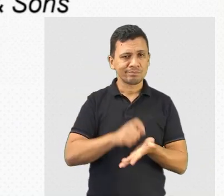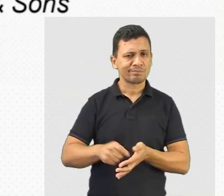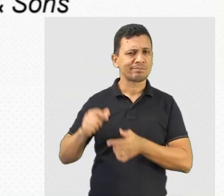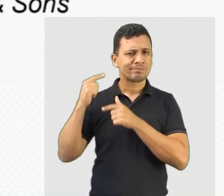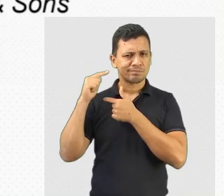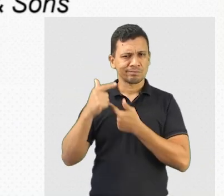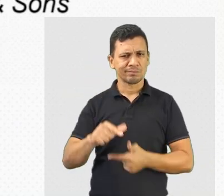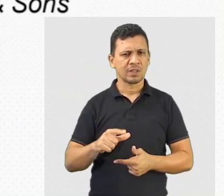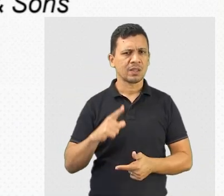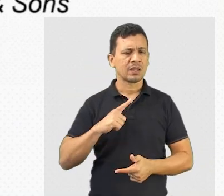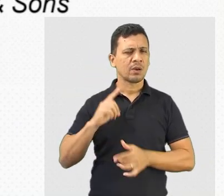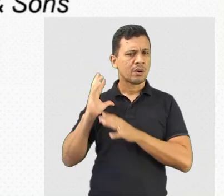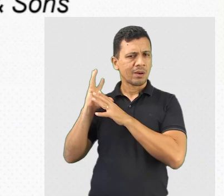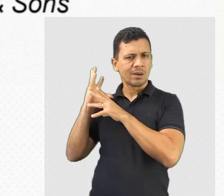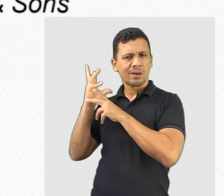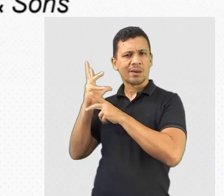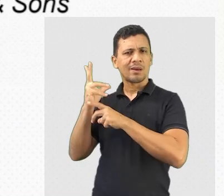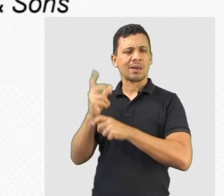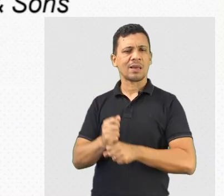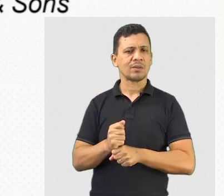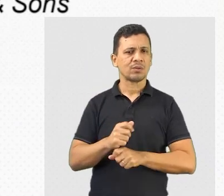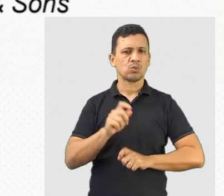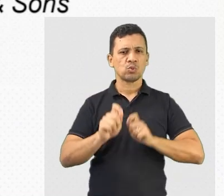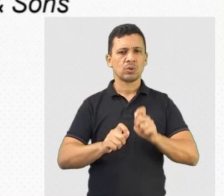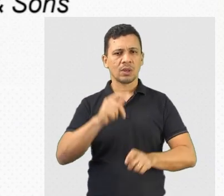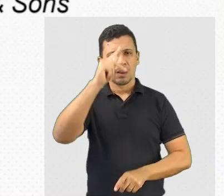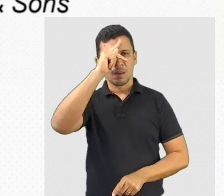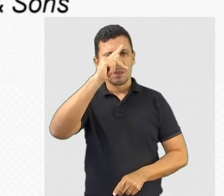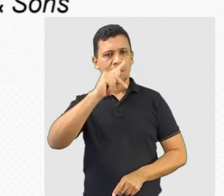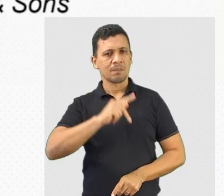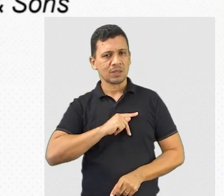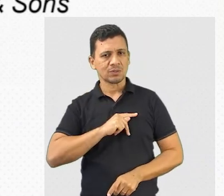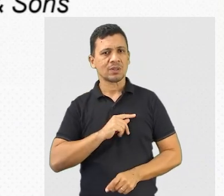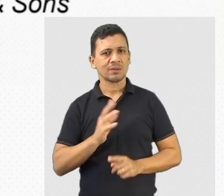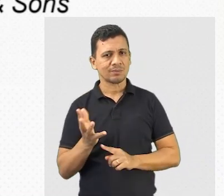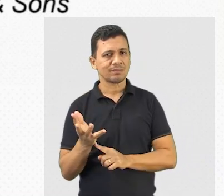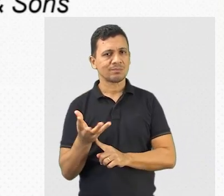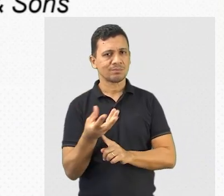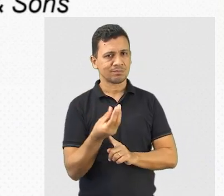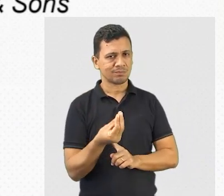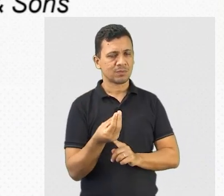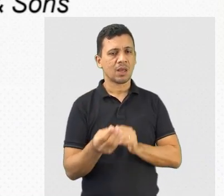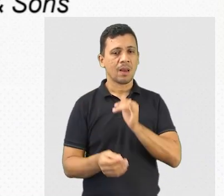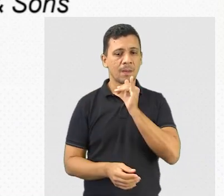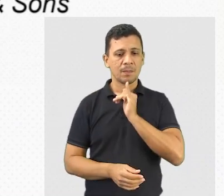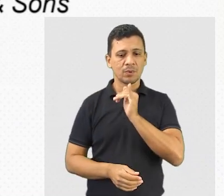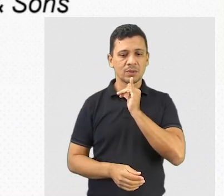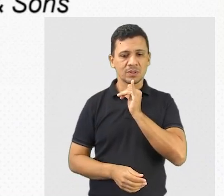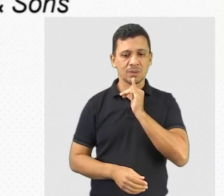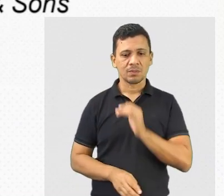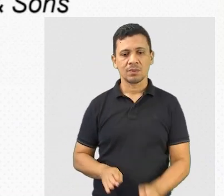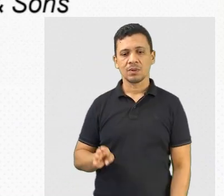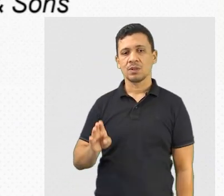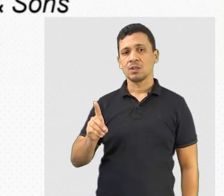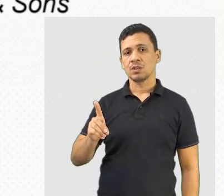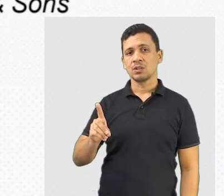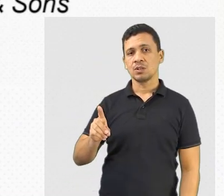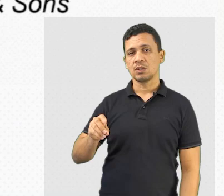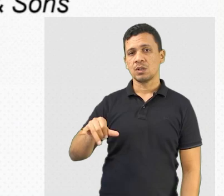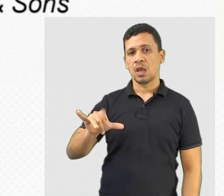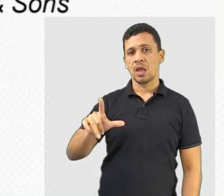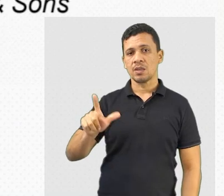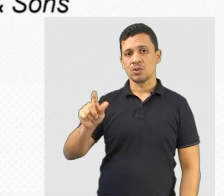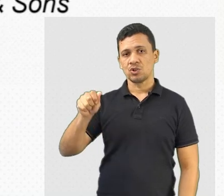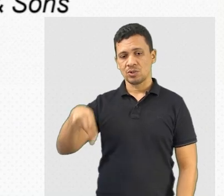traz um resgate mais da personalidade daquele artista. Por exemplo, Bob Dylan ou